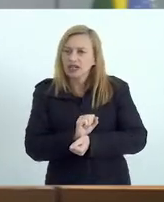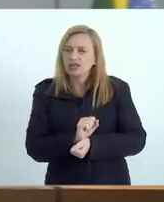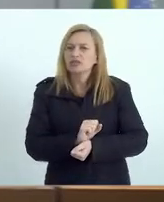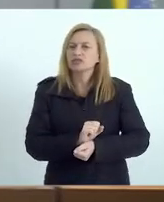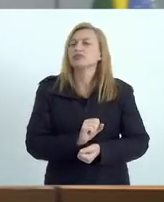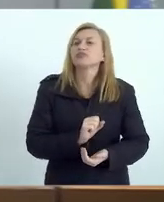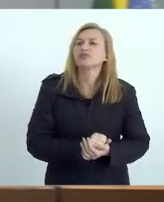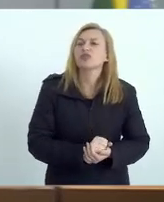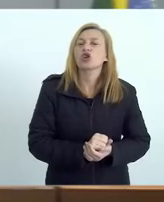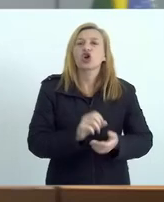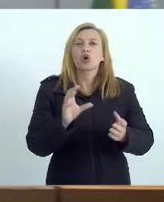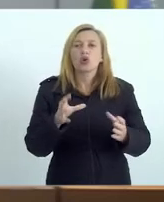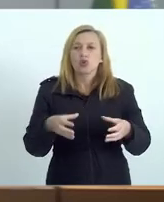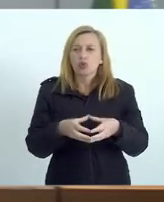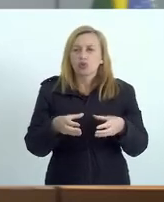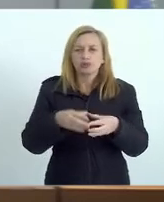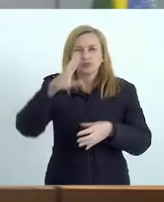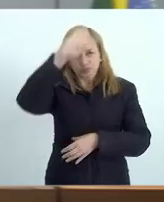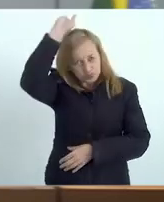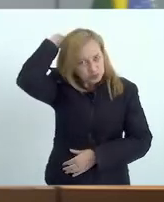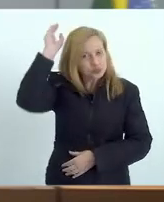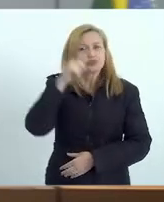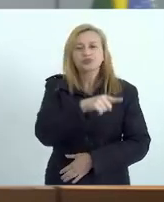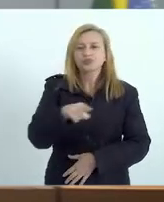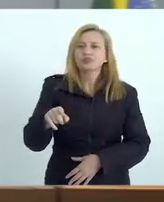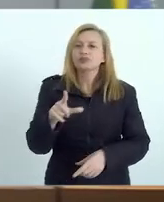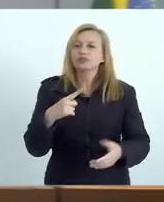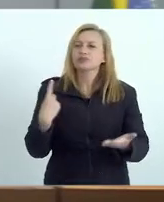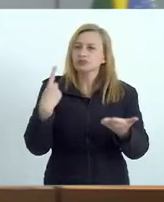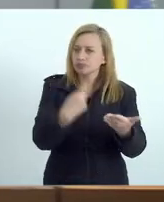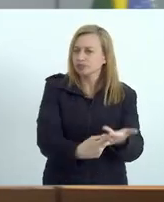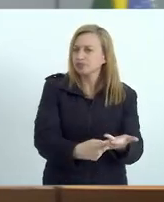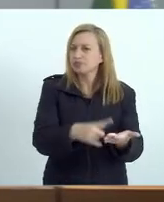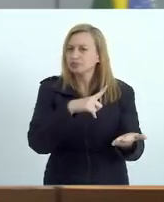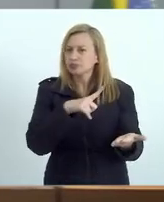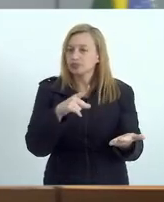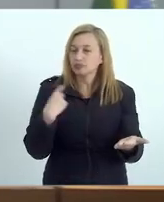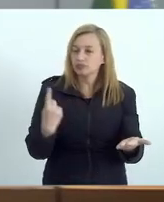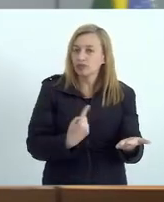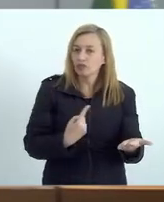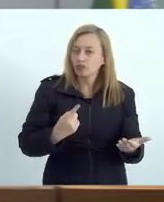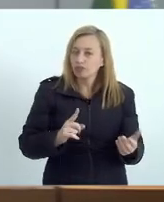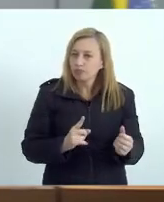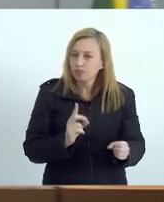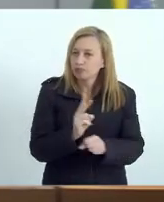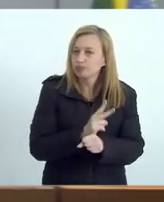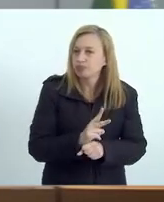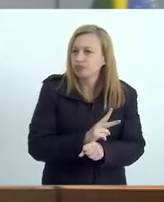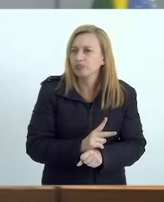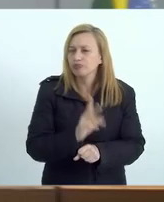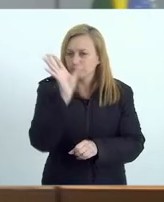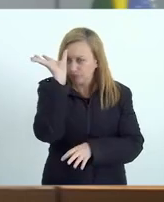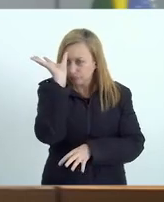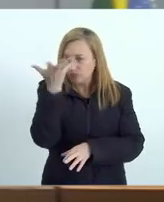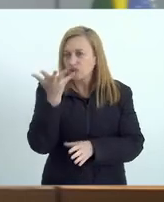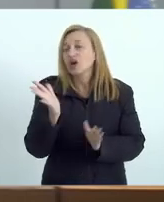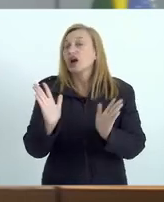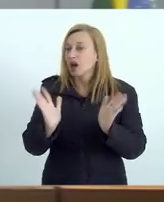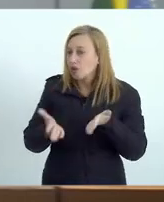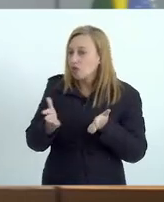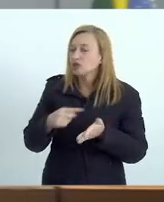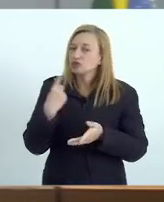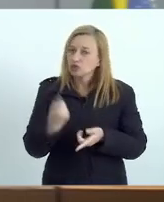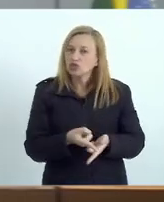então do Corpo de Bombeiros vocês tem esse compromisso de nós buscarmos uma solução agora